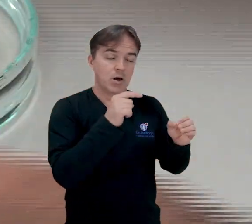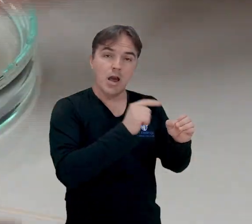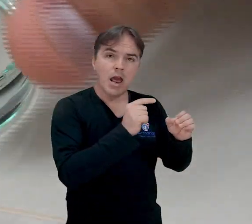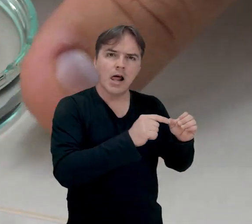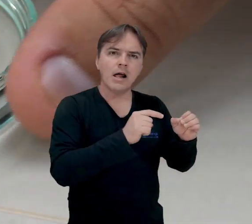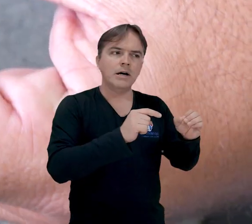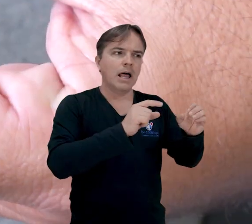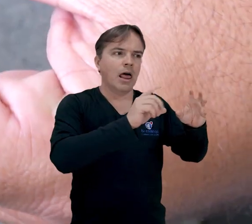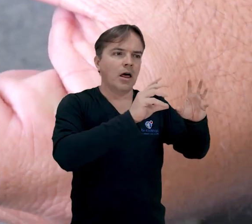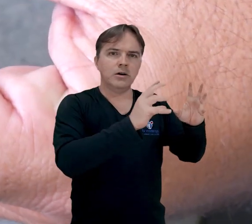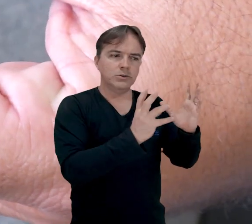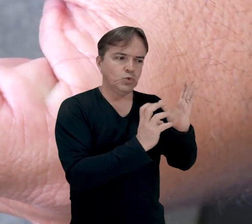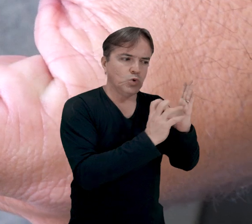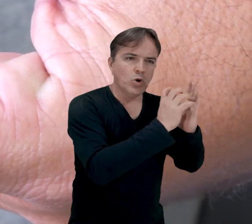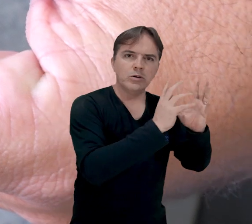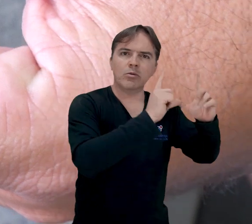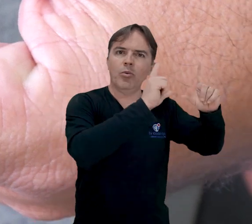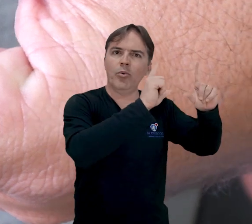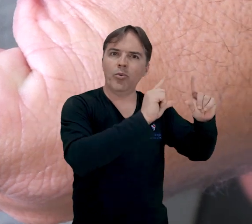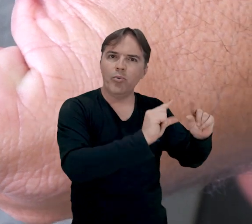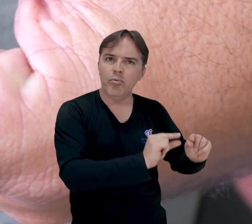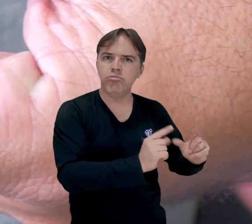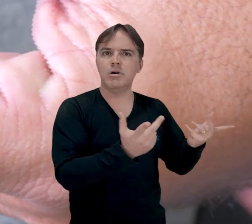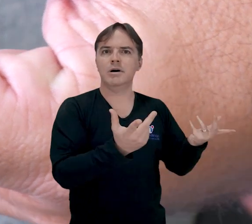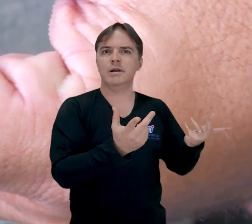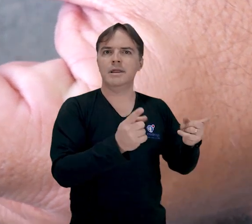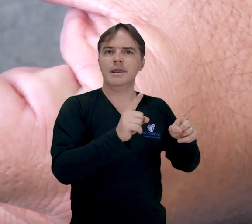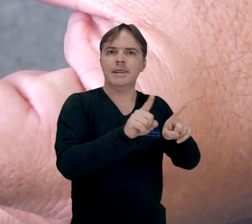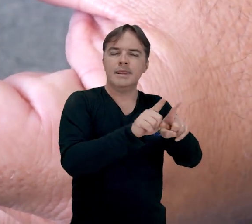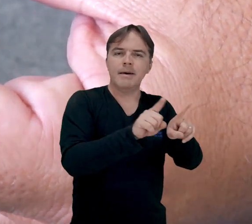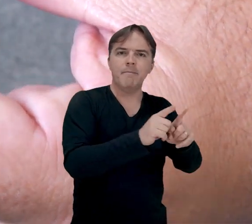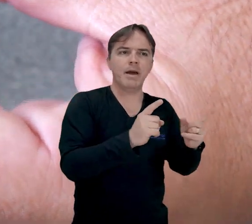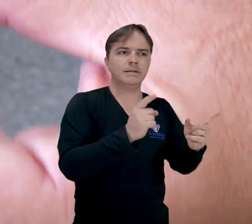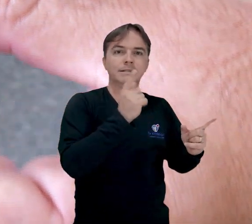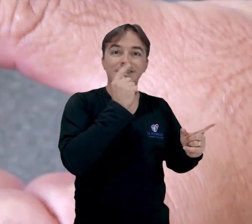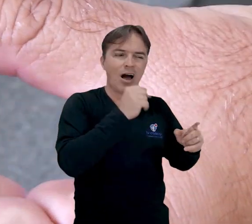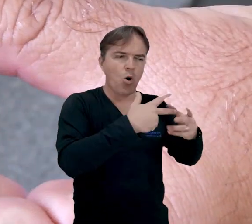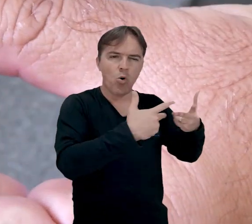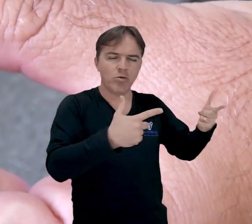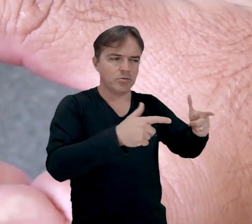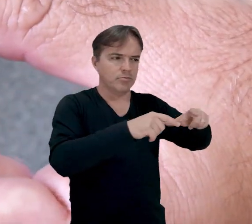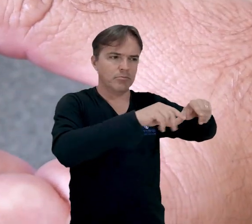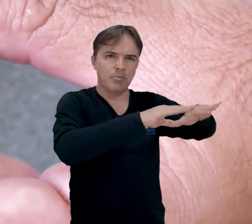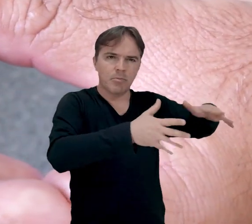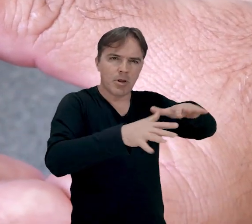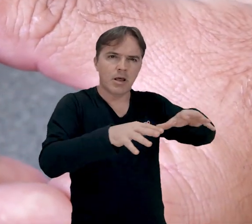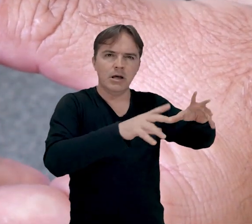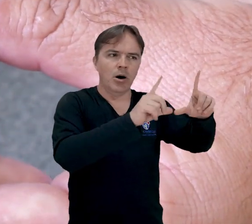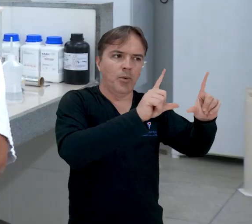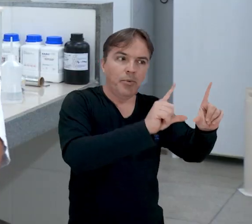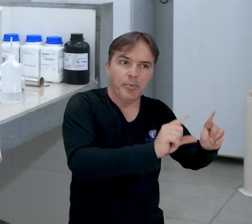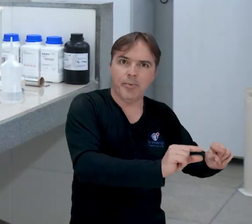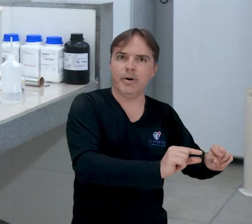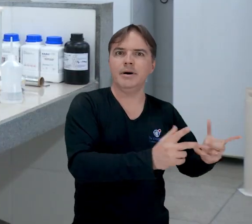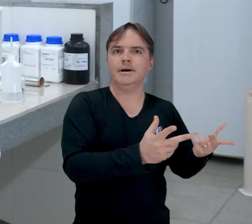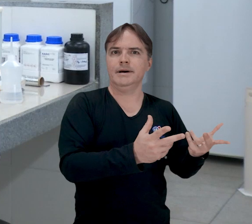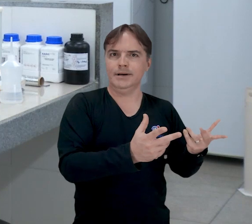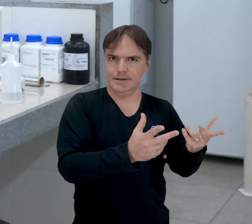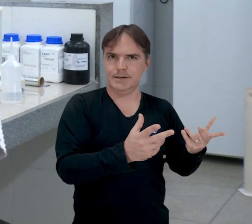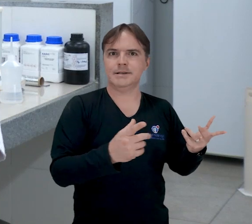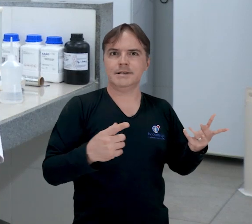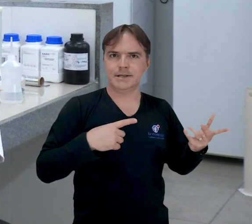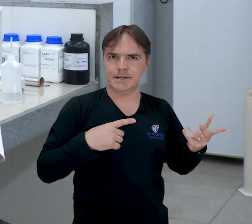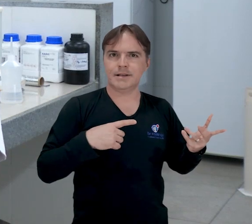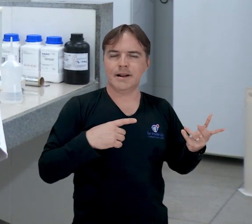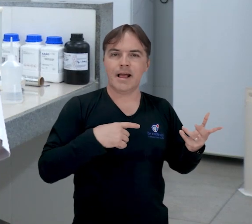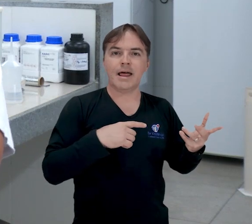aos intempéries, às condições agressivas, por exemplo, do sal e do tempo sobre as peças. A gente obteve com essa